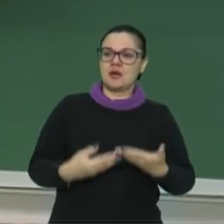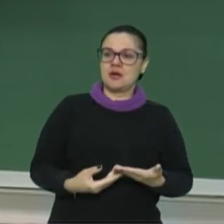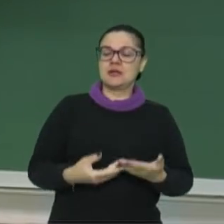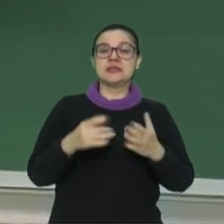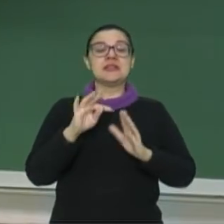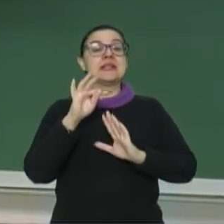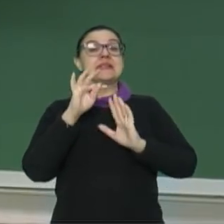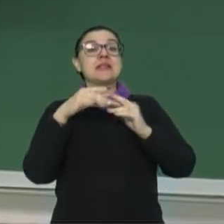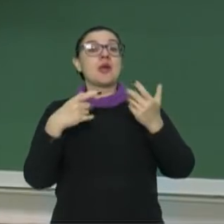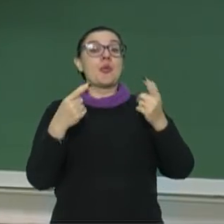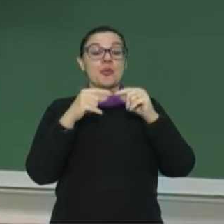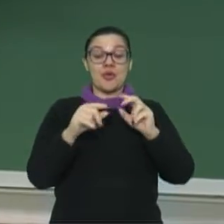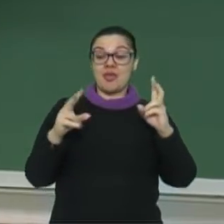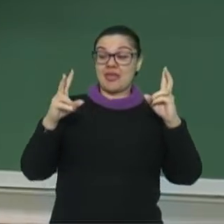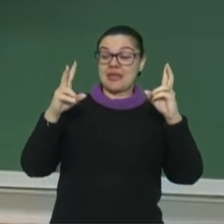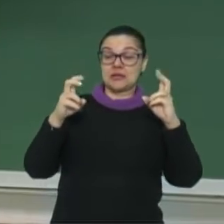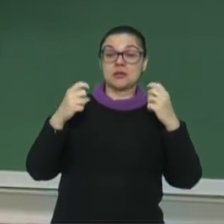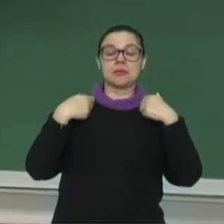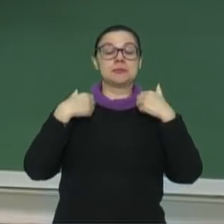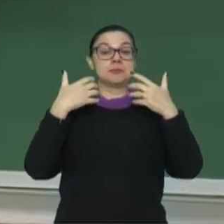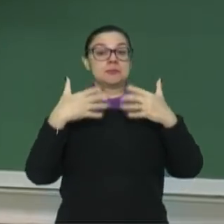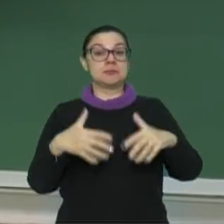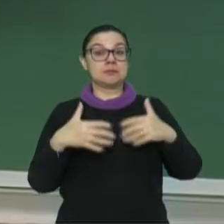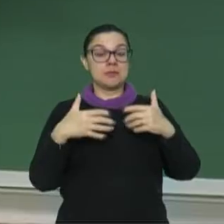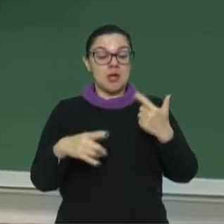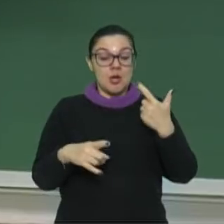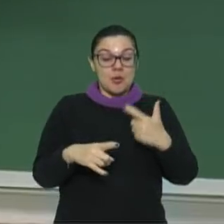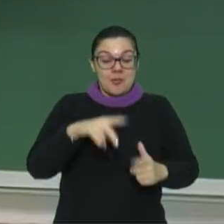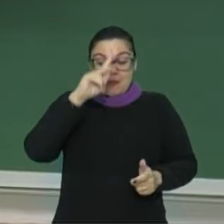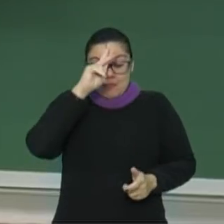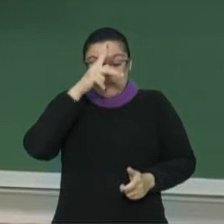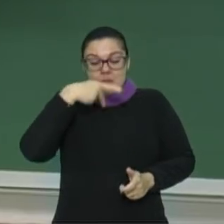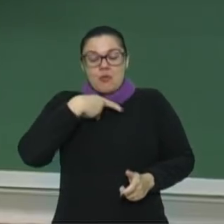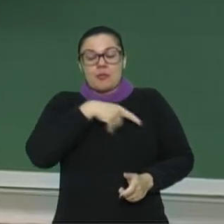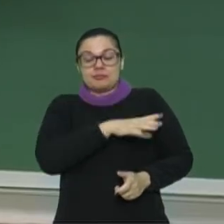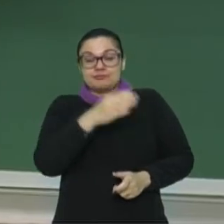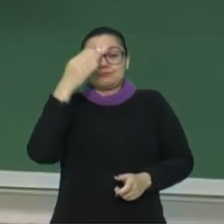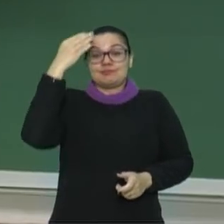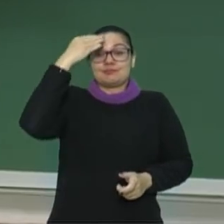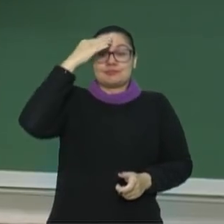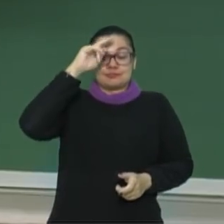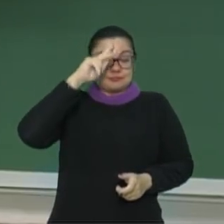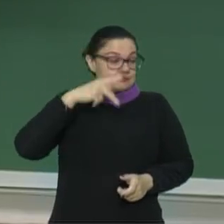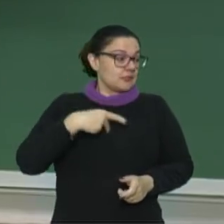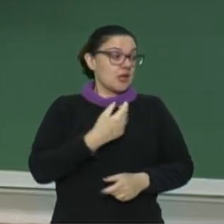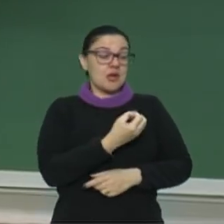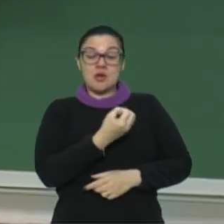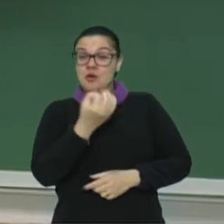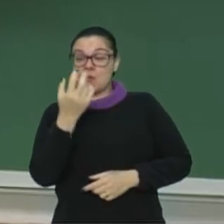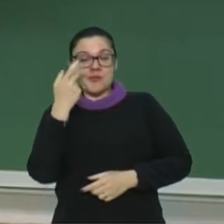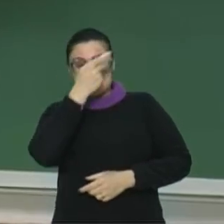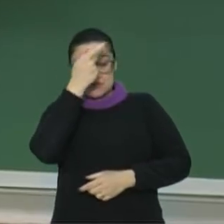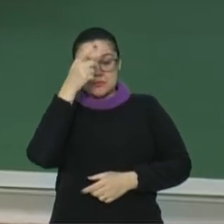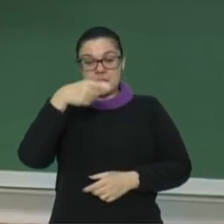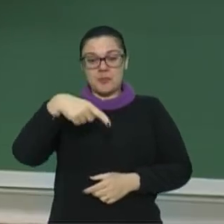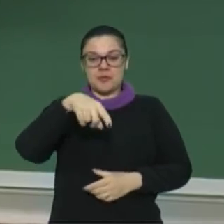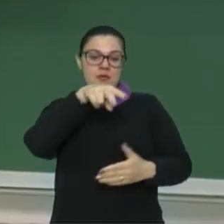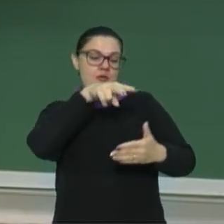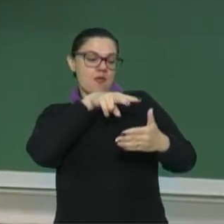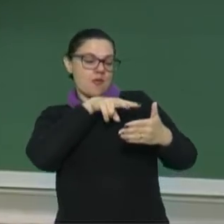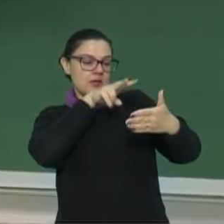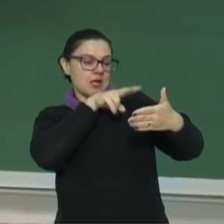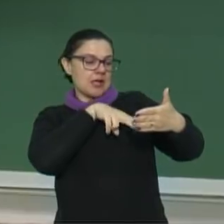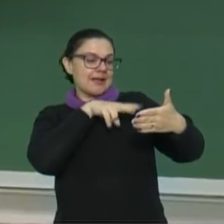caro para nós, que é um tema que está relacionado ao autoconhecimento, né? Então, quantos de nós lendo a reportagem não começamos